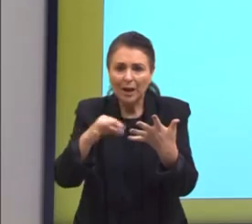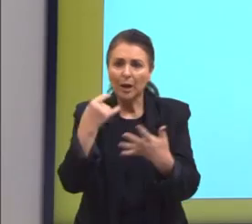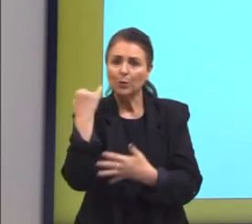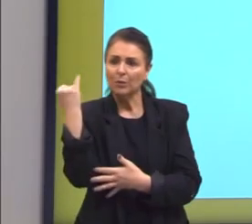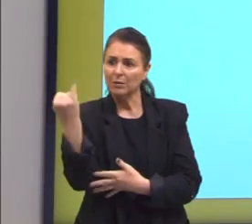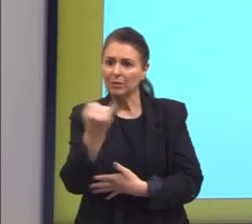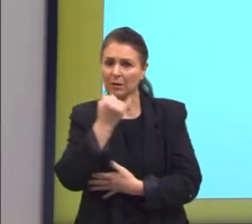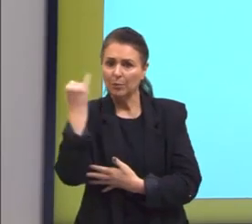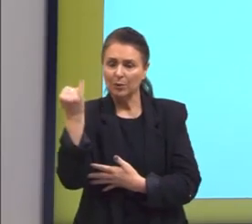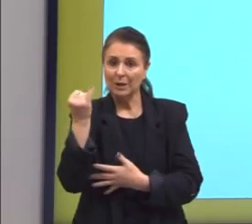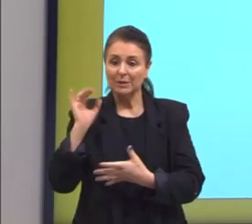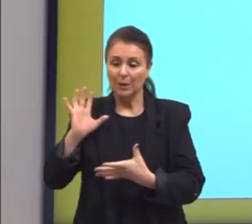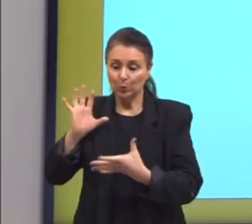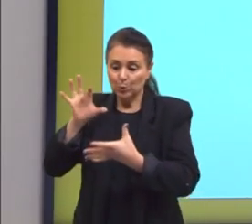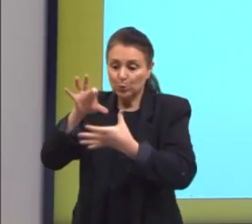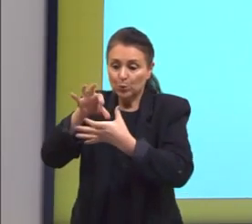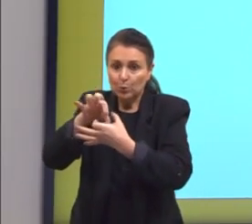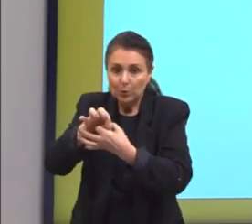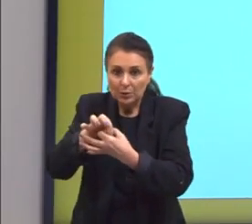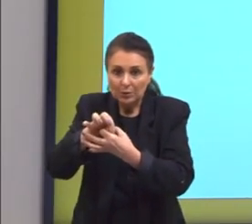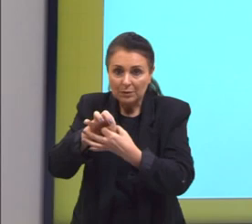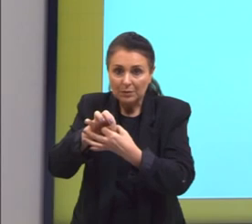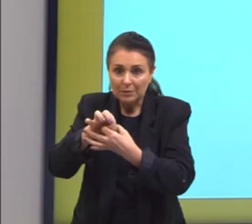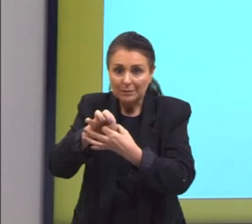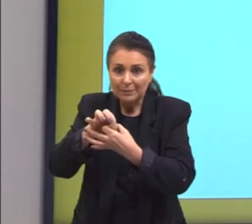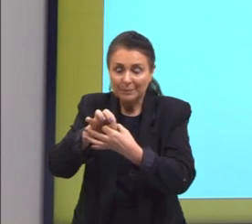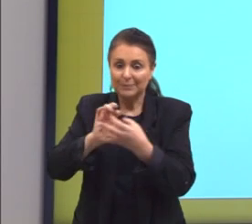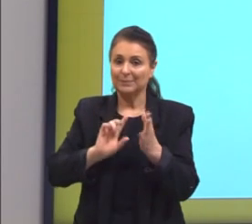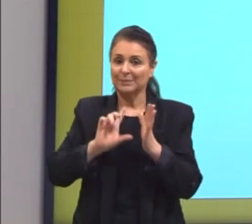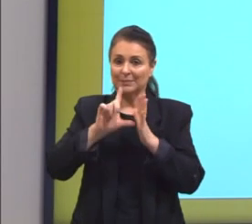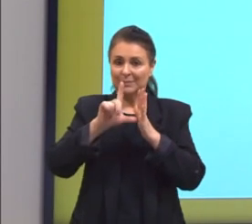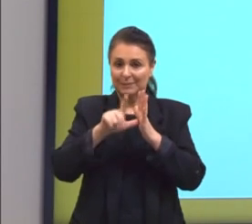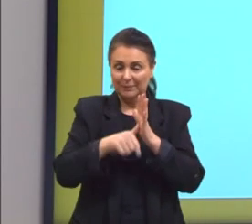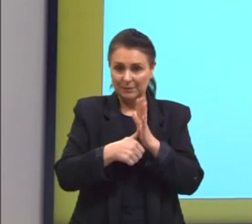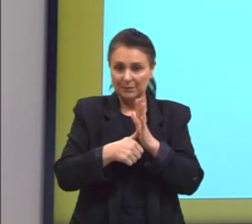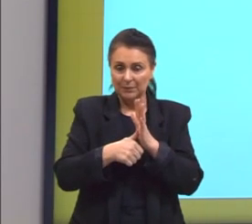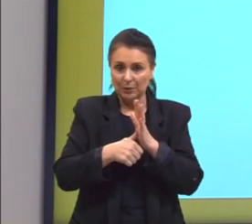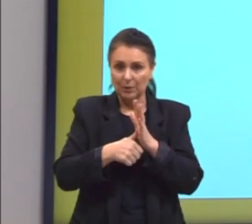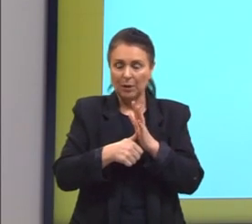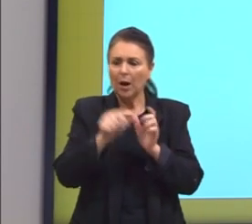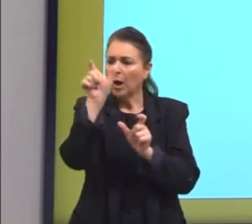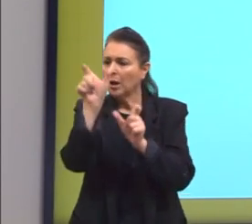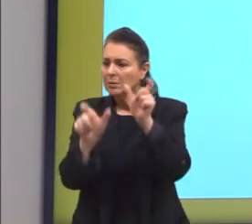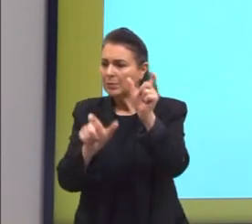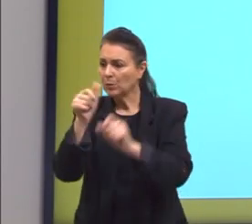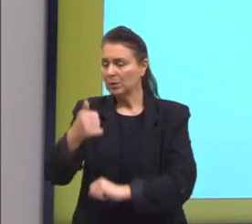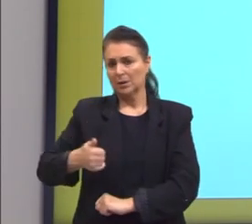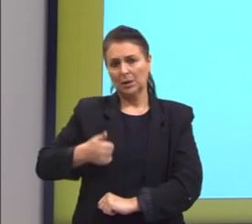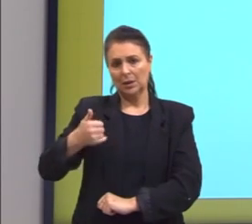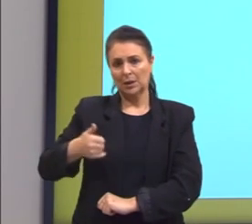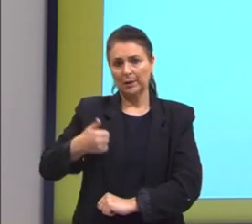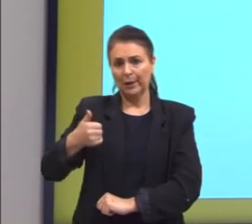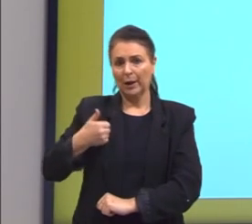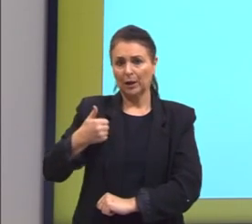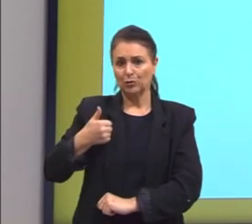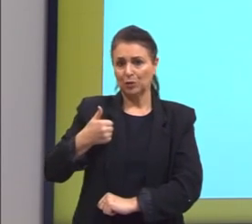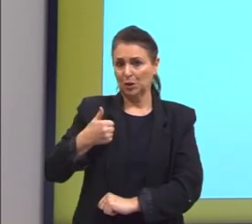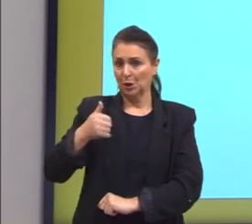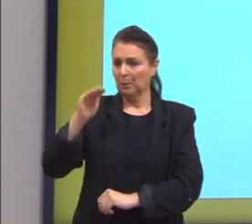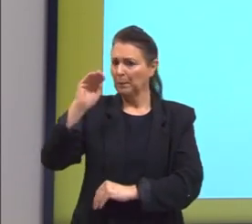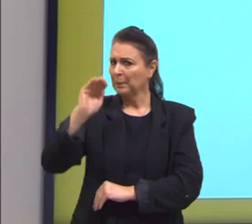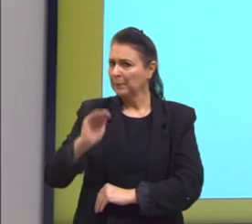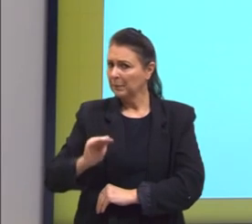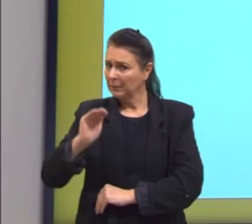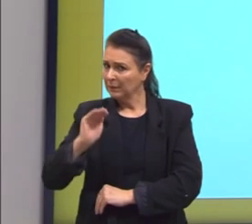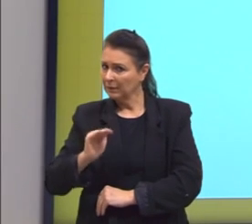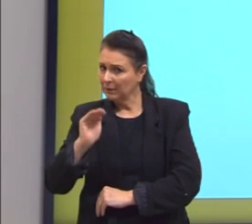importância dos conectores depois os indivíduos com idade pouco avançada em